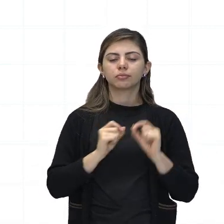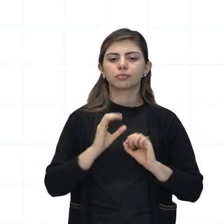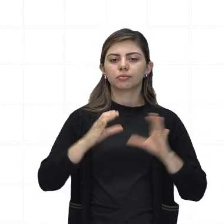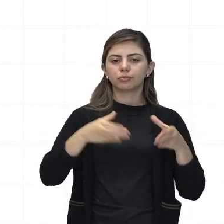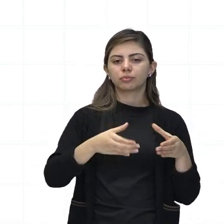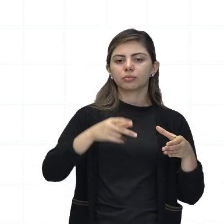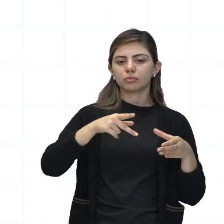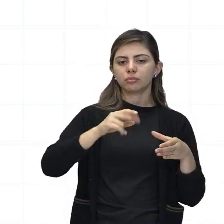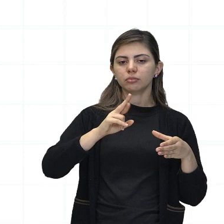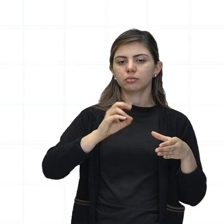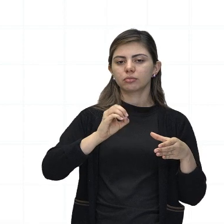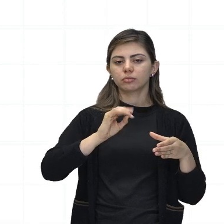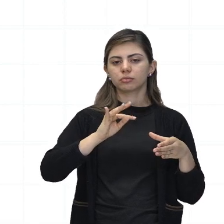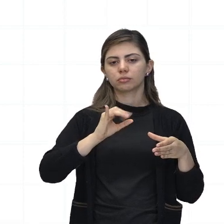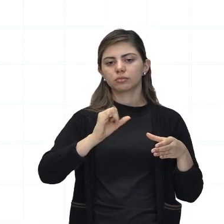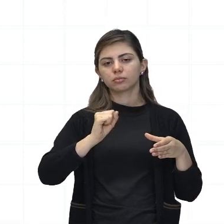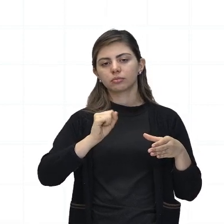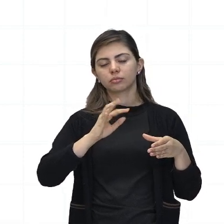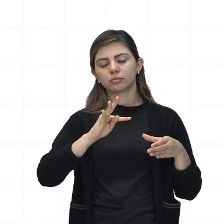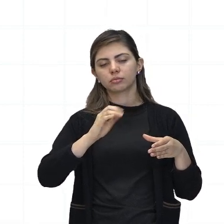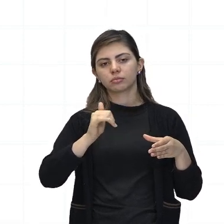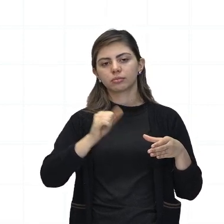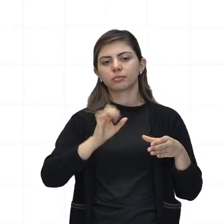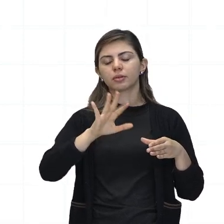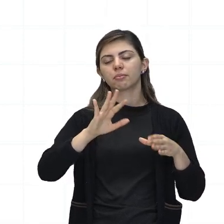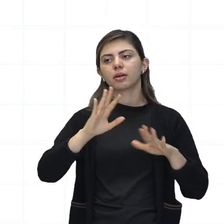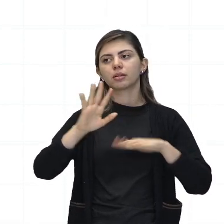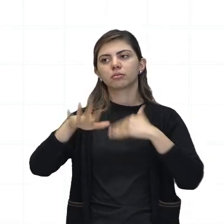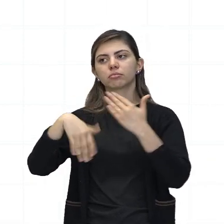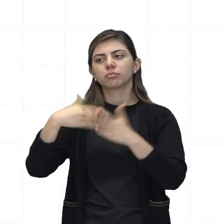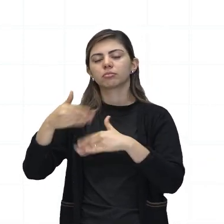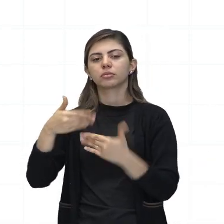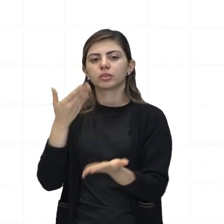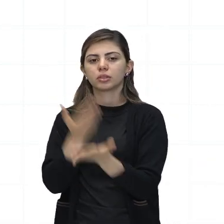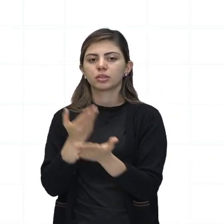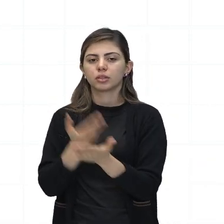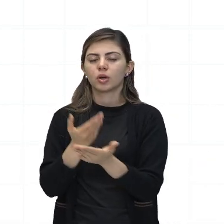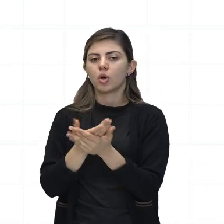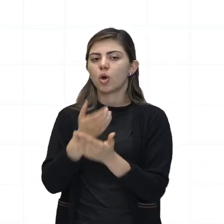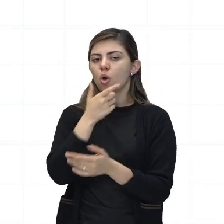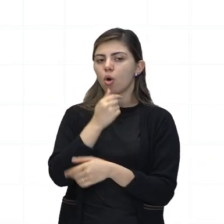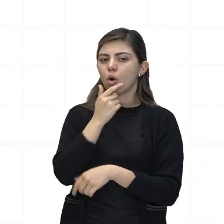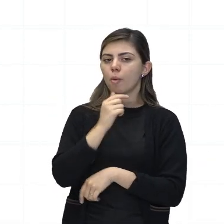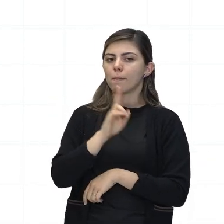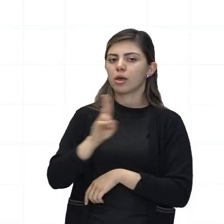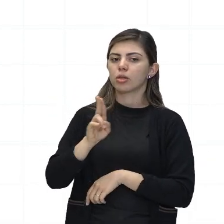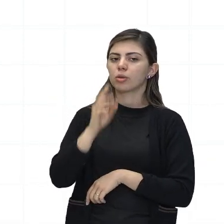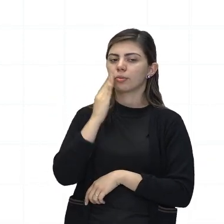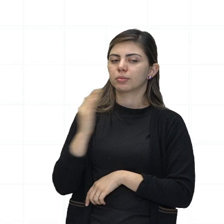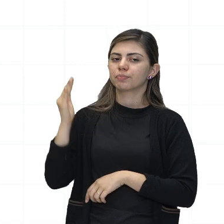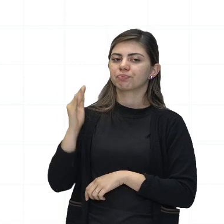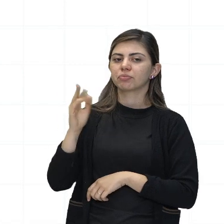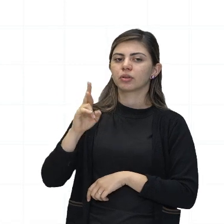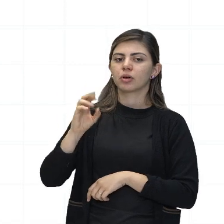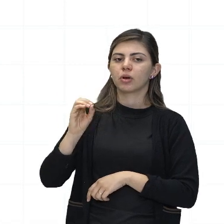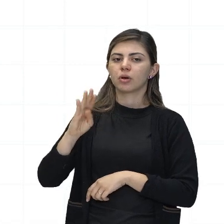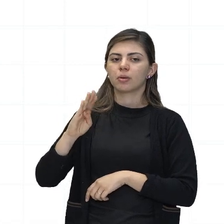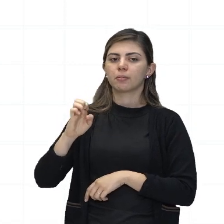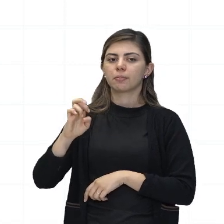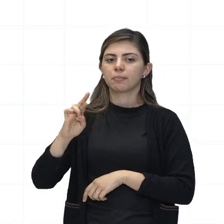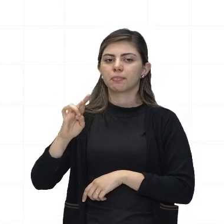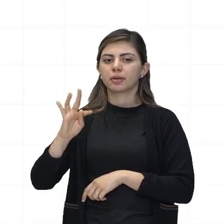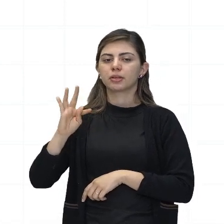protistas. Já veio outro pesquisador, que é o Robert Whittaker, e que ele é responsável